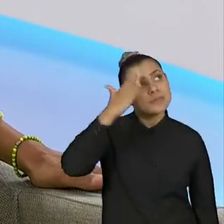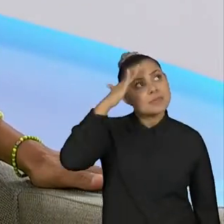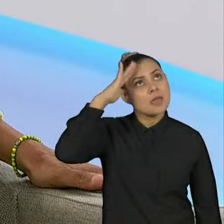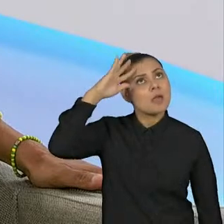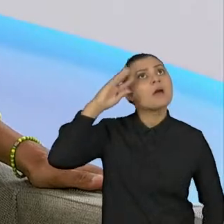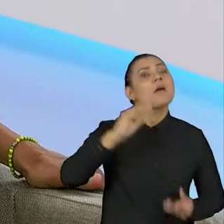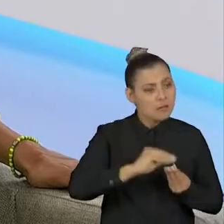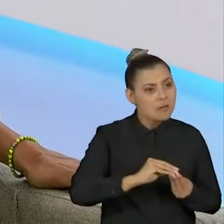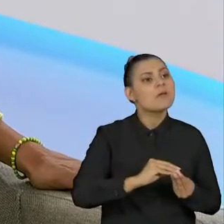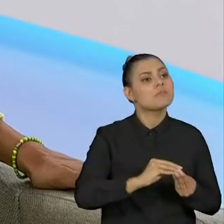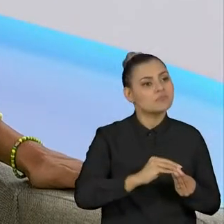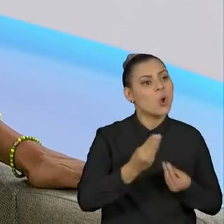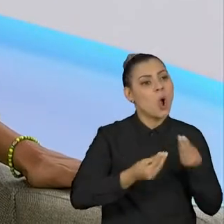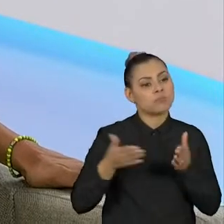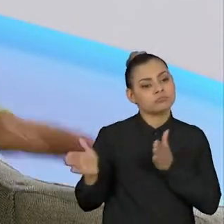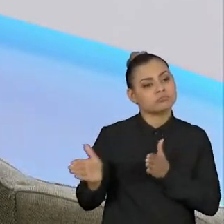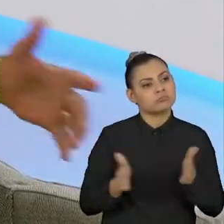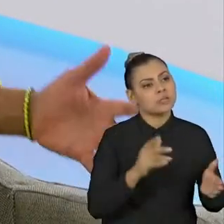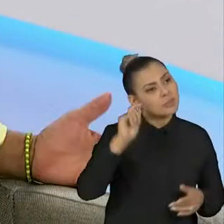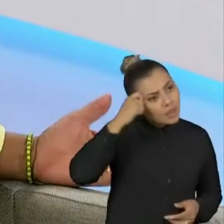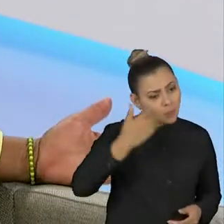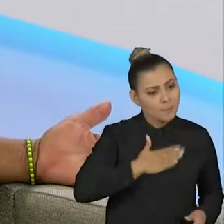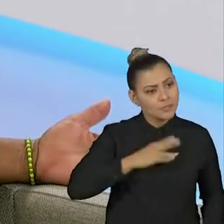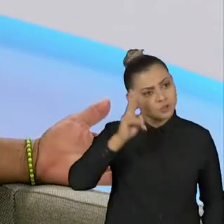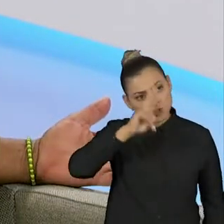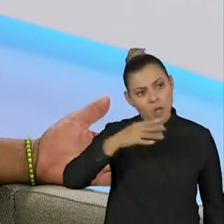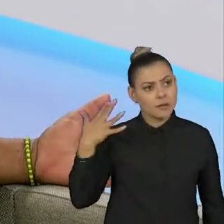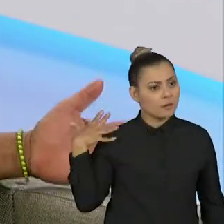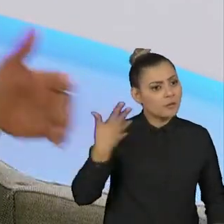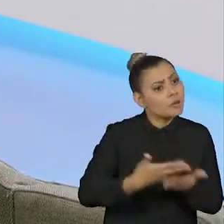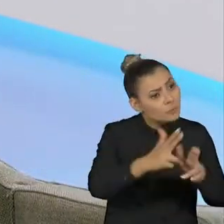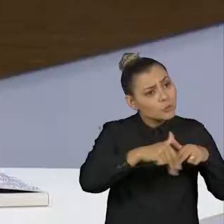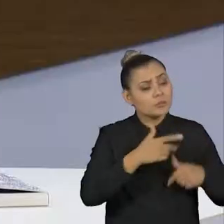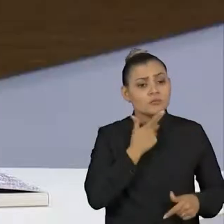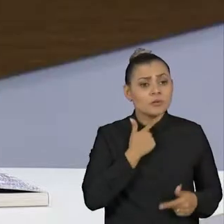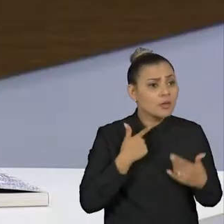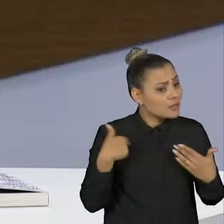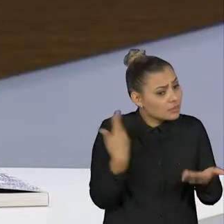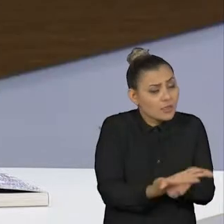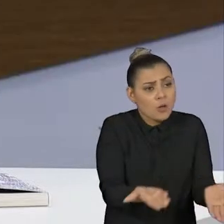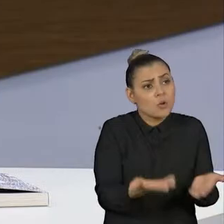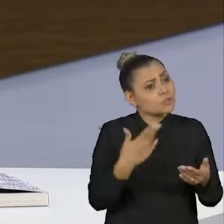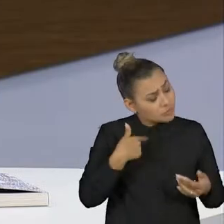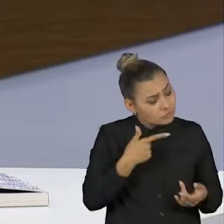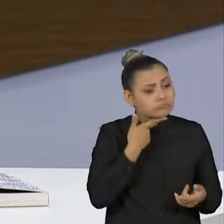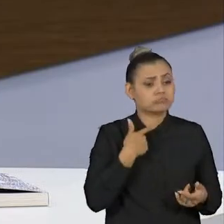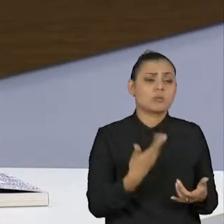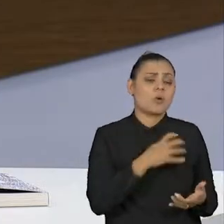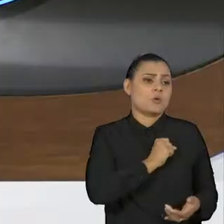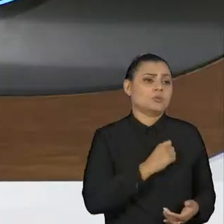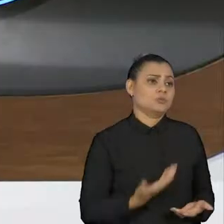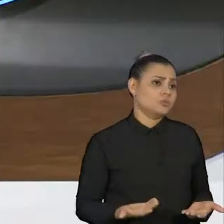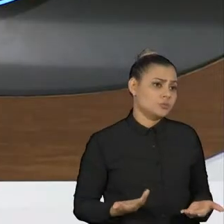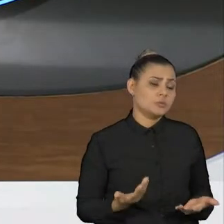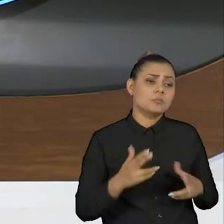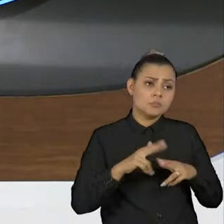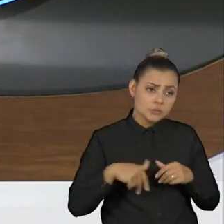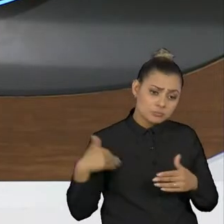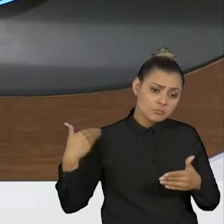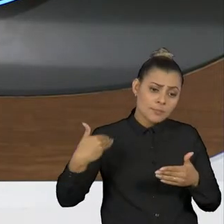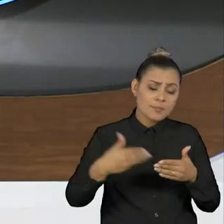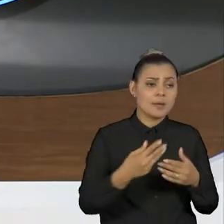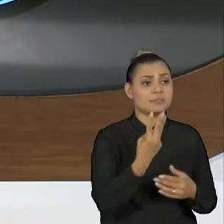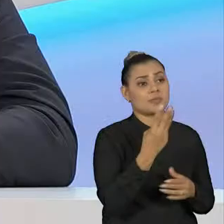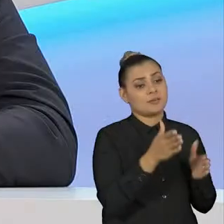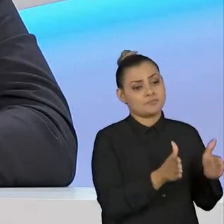entender como é que era esse processo, e tomei gosto por isso. Estou caminhando aí com três épocas